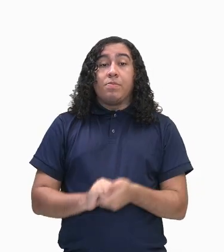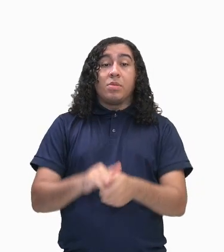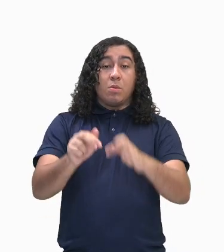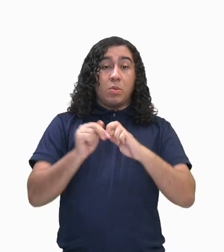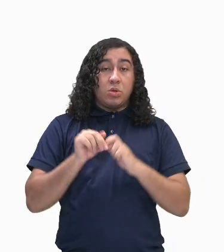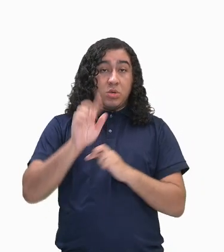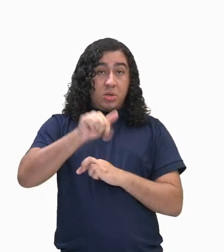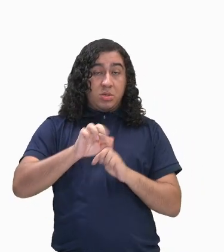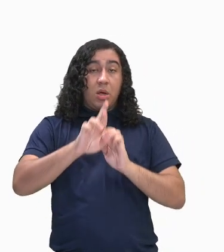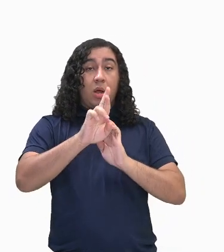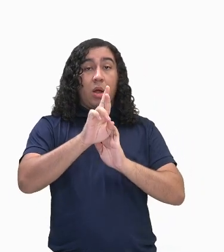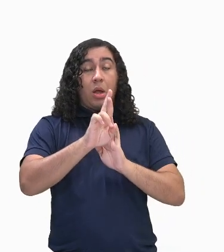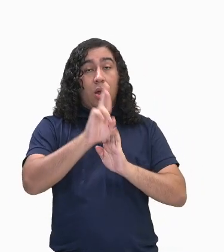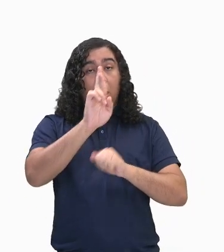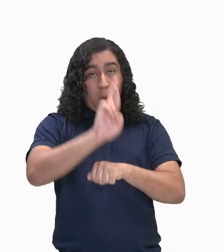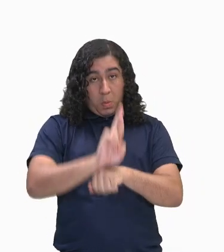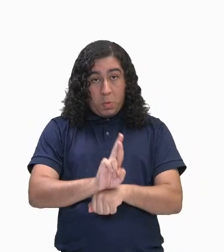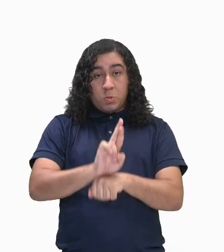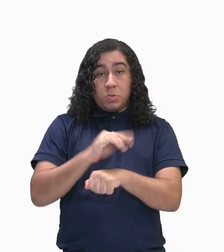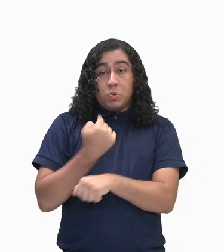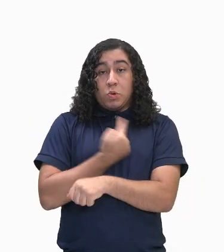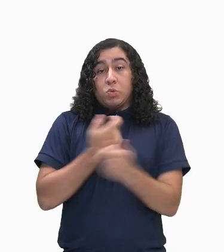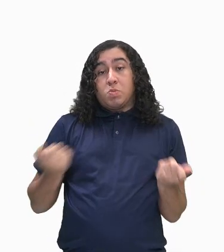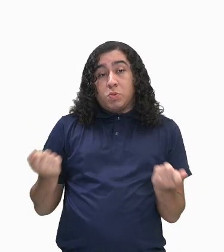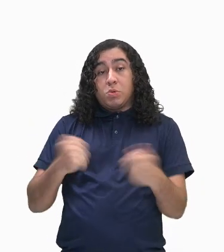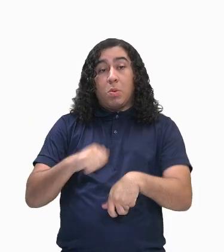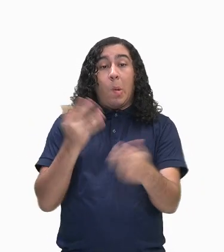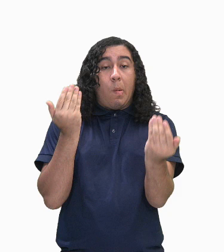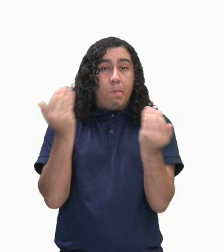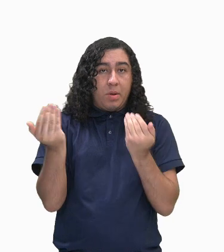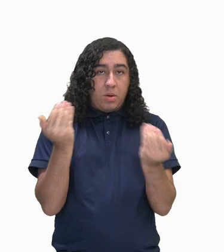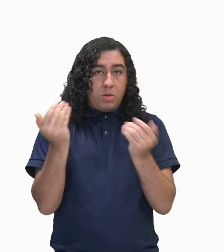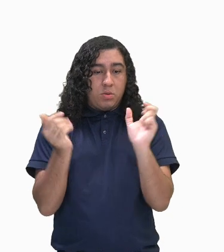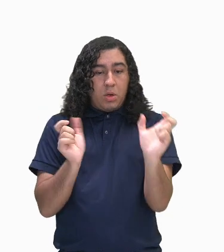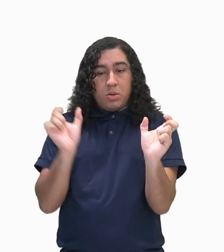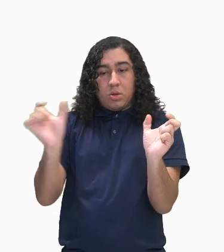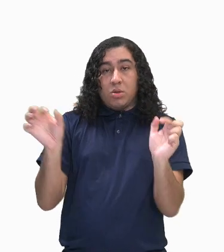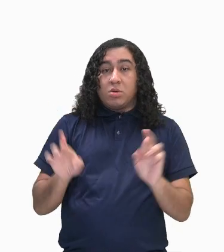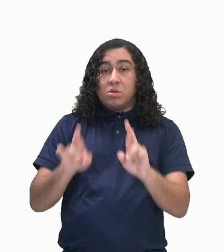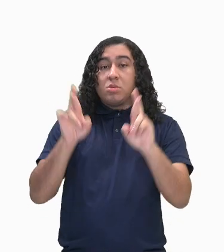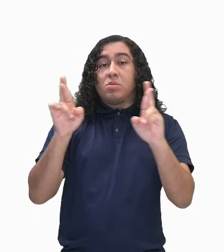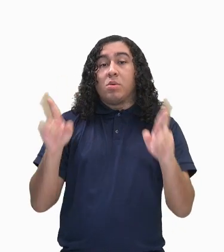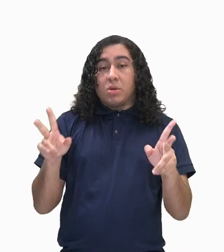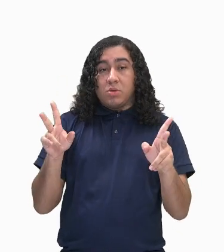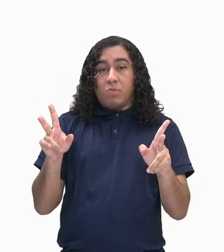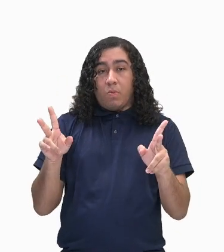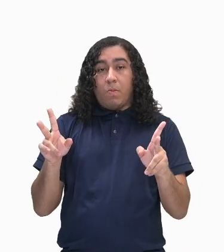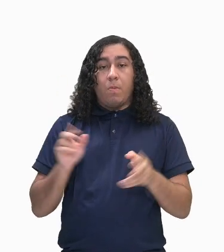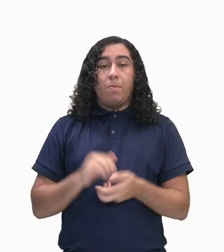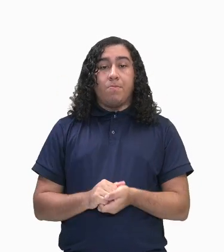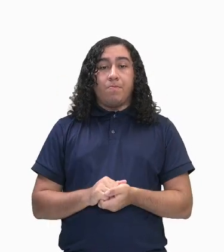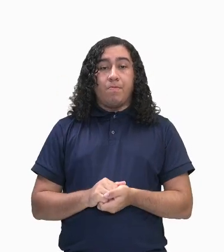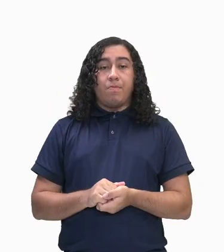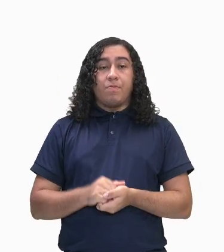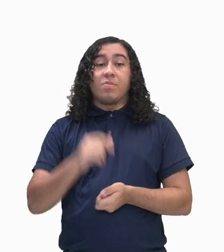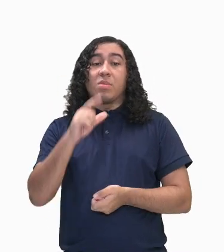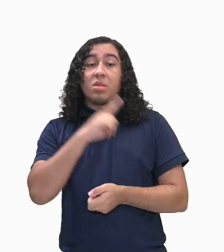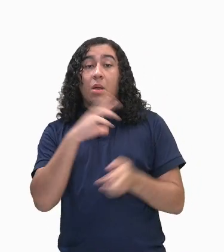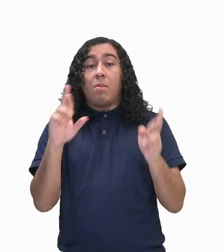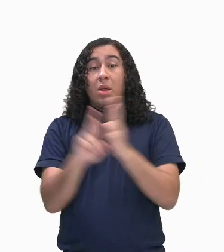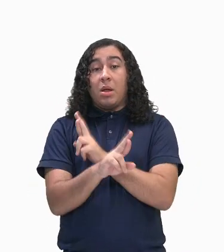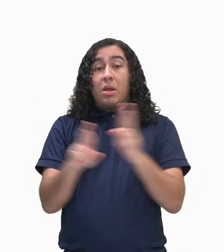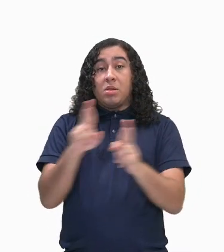recurso, conseguimos comparar dois elementos diferentes, entre os quais existe uma relação